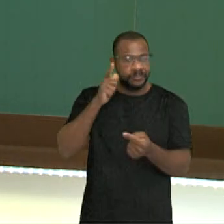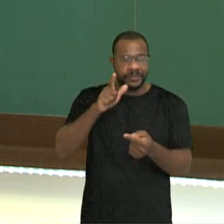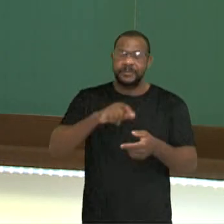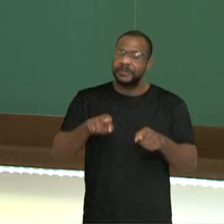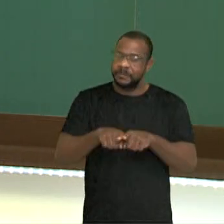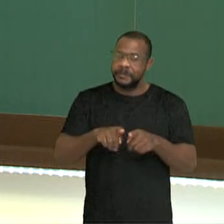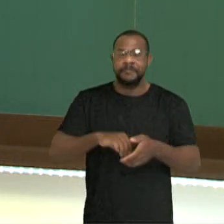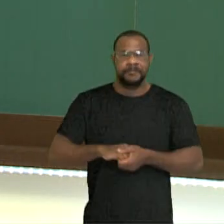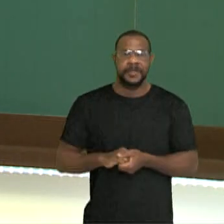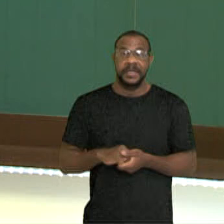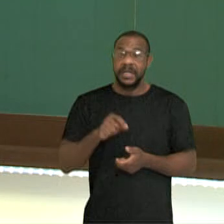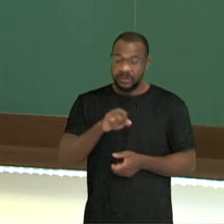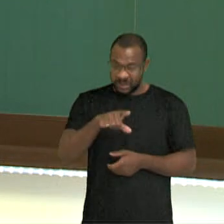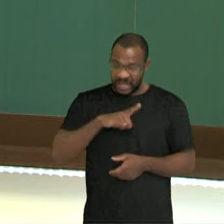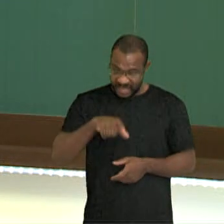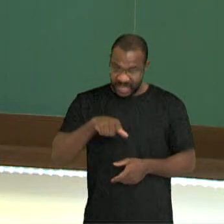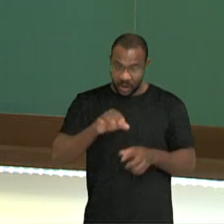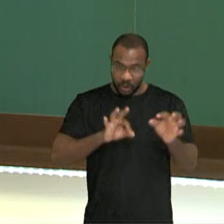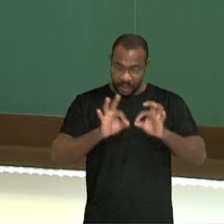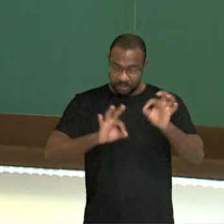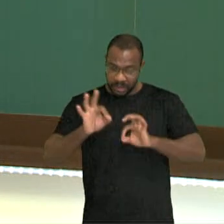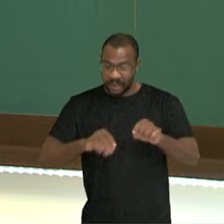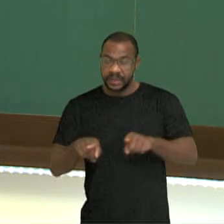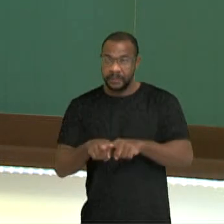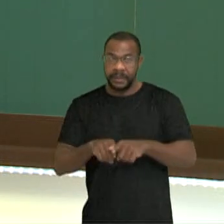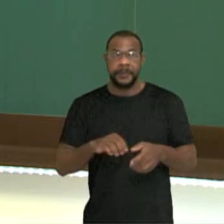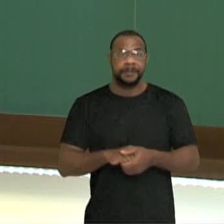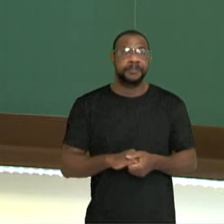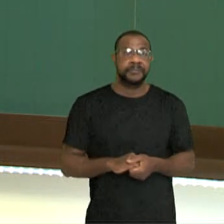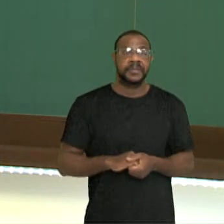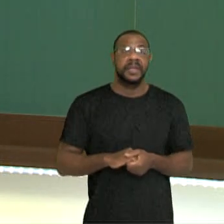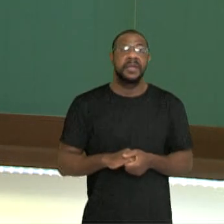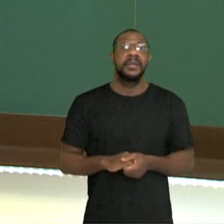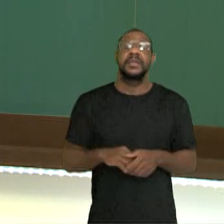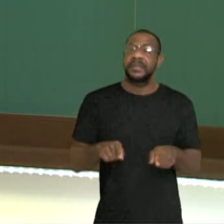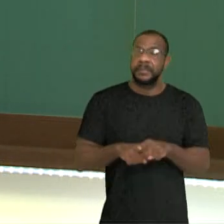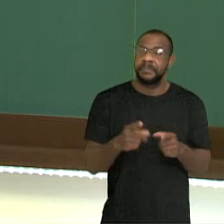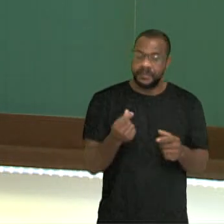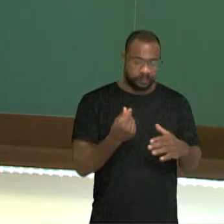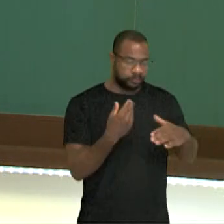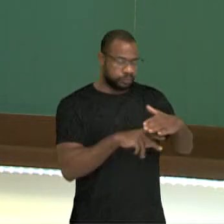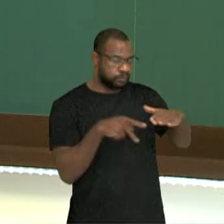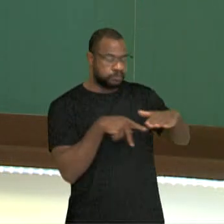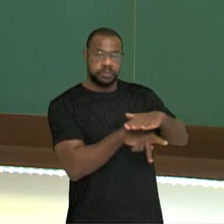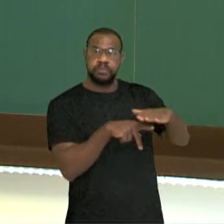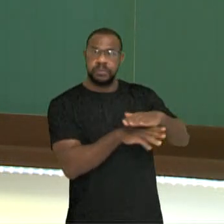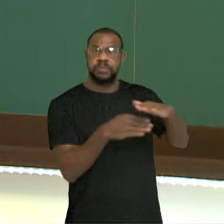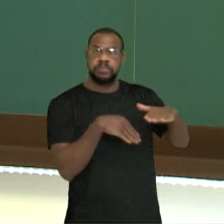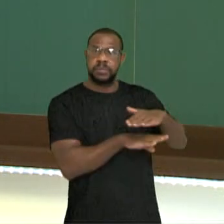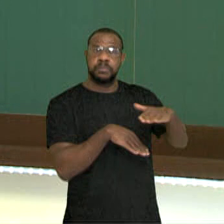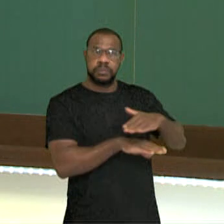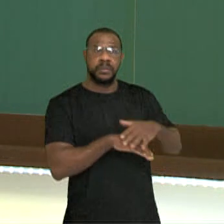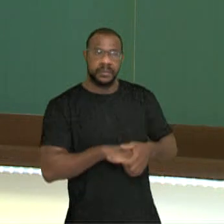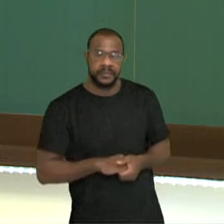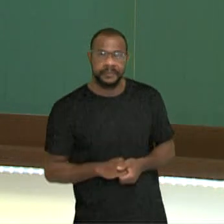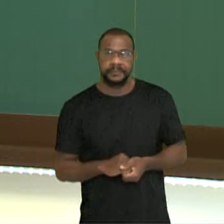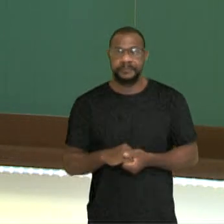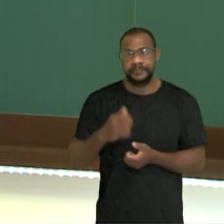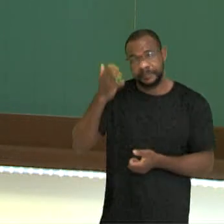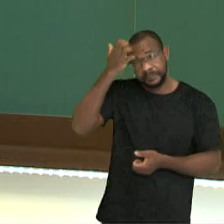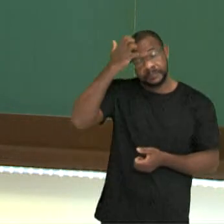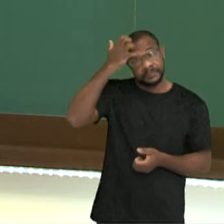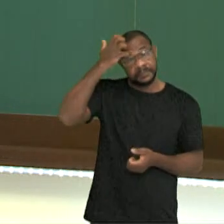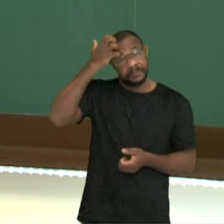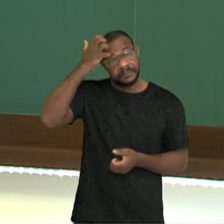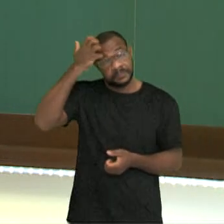ainda organizado, um fundo, por exemplo, para bancar a sua aposentadoria com excelente qualidade.